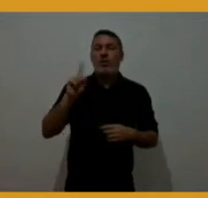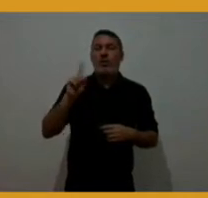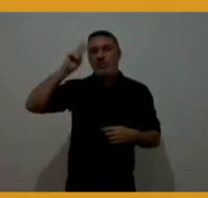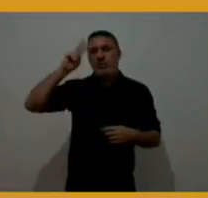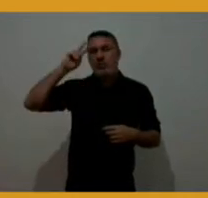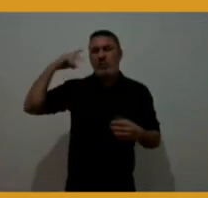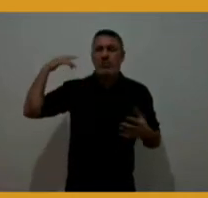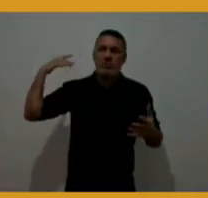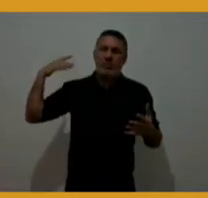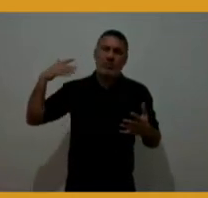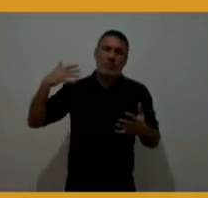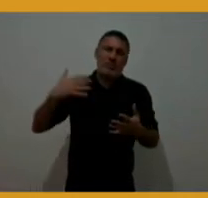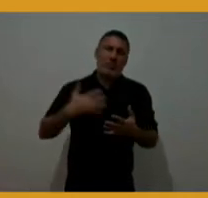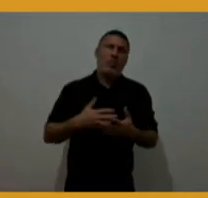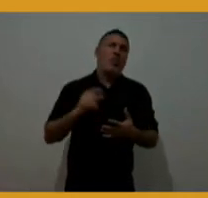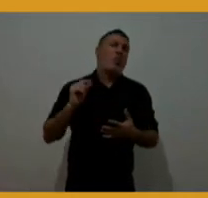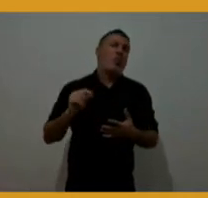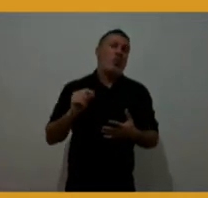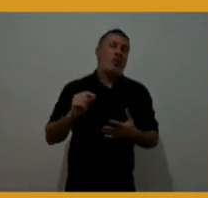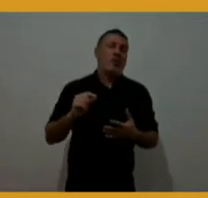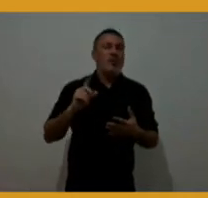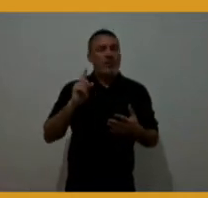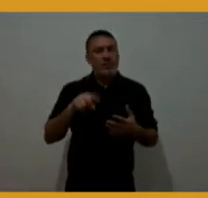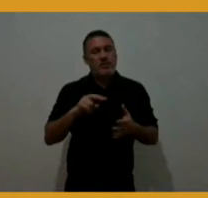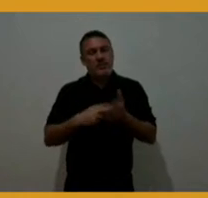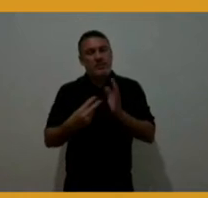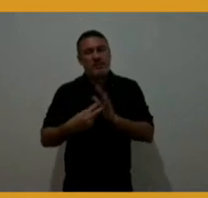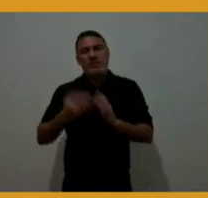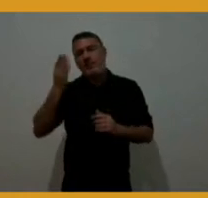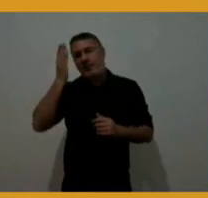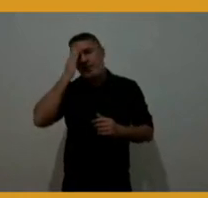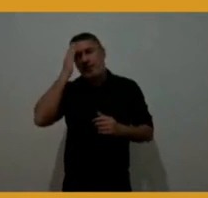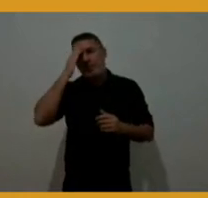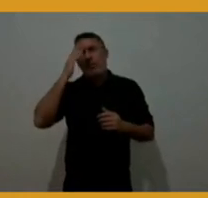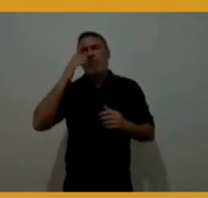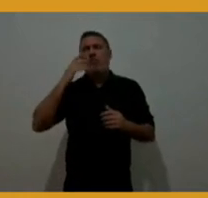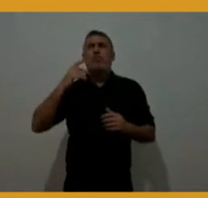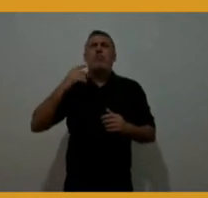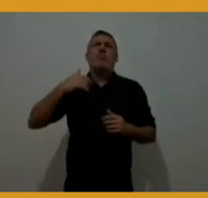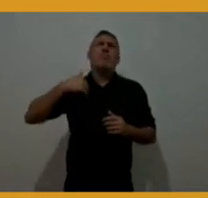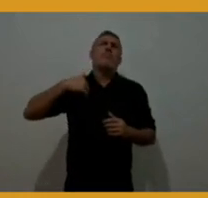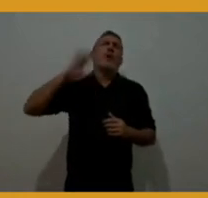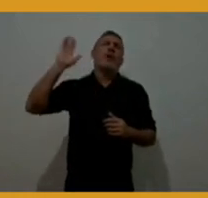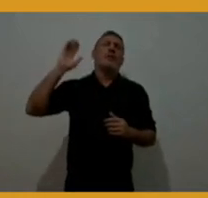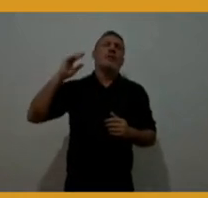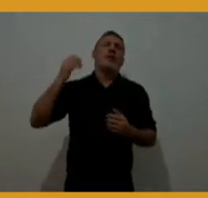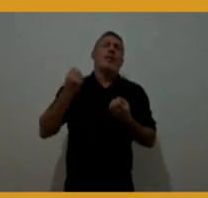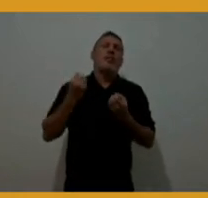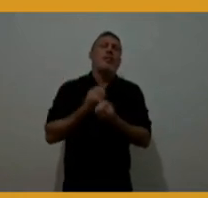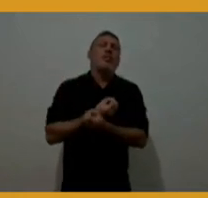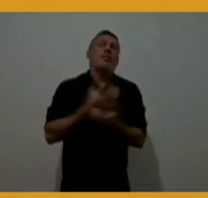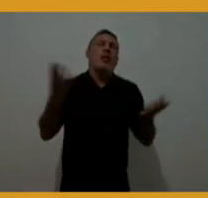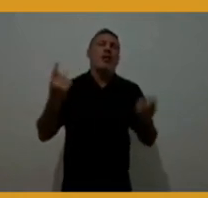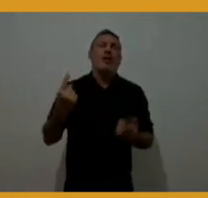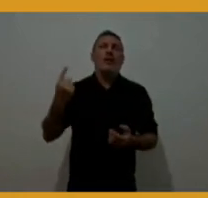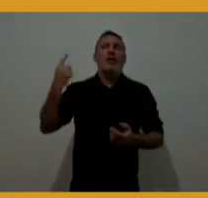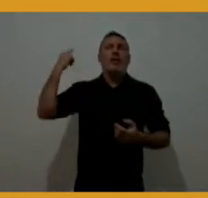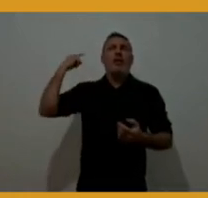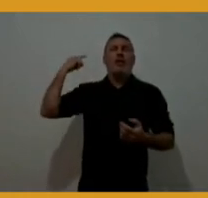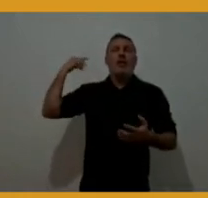legado? Legado é saber que a maior herança deixada por esses empreendedores é saber que os novos